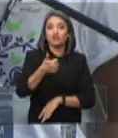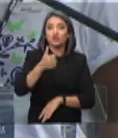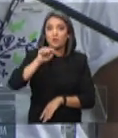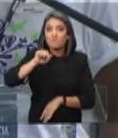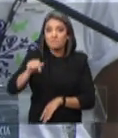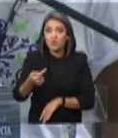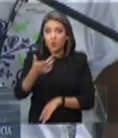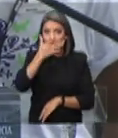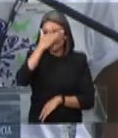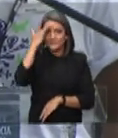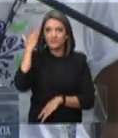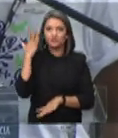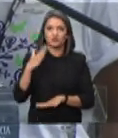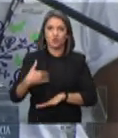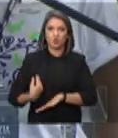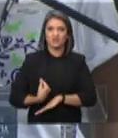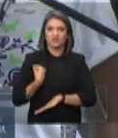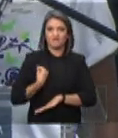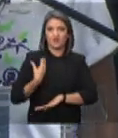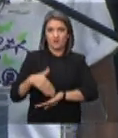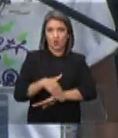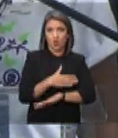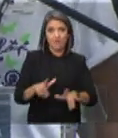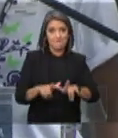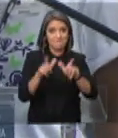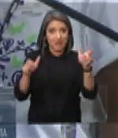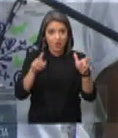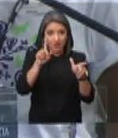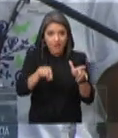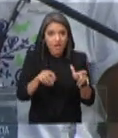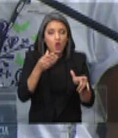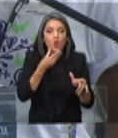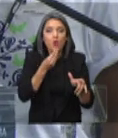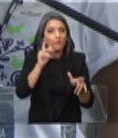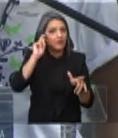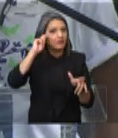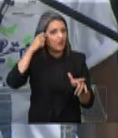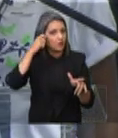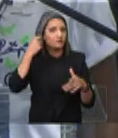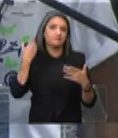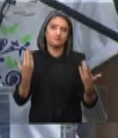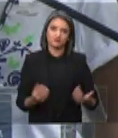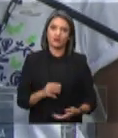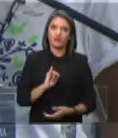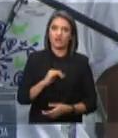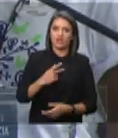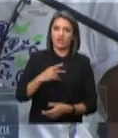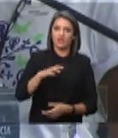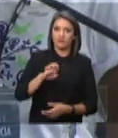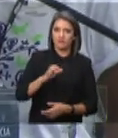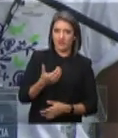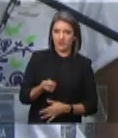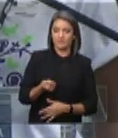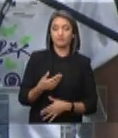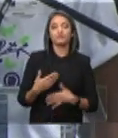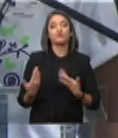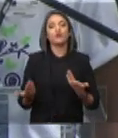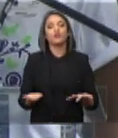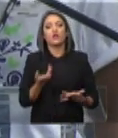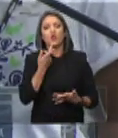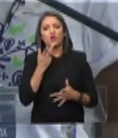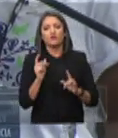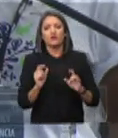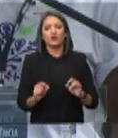estavam na condição de rua sim da maioria homens negros dados do ipea ressalto aqui a subir notificação